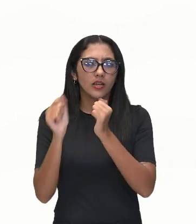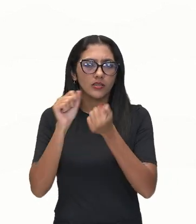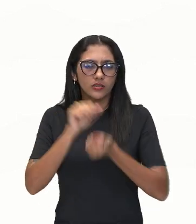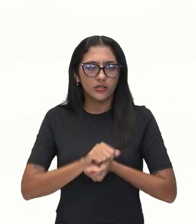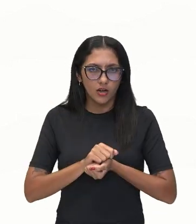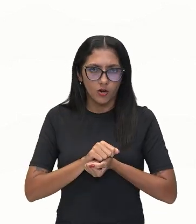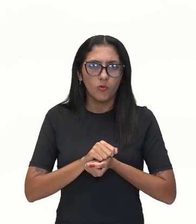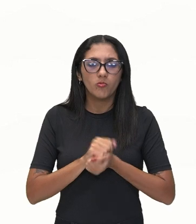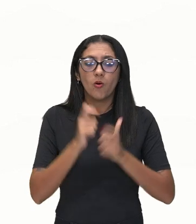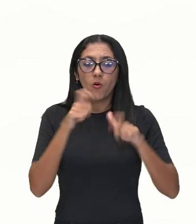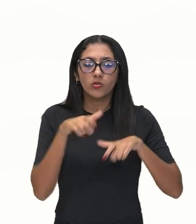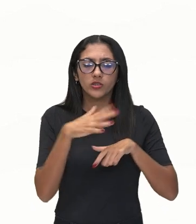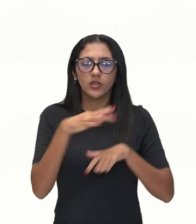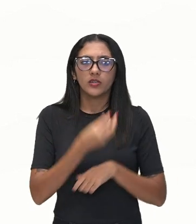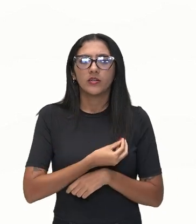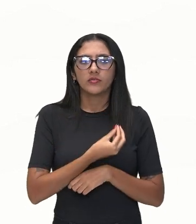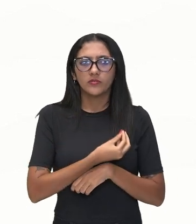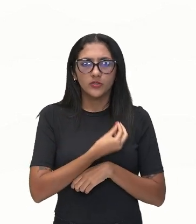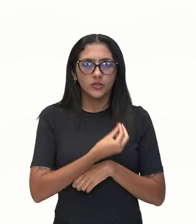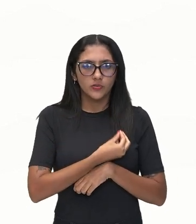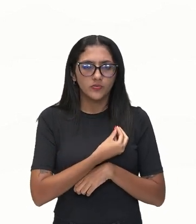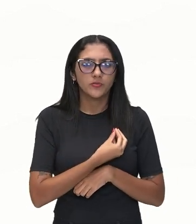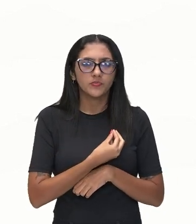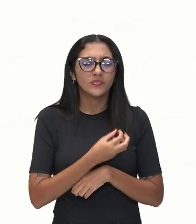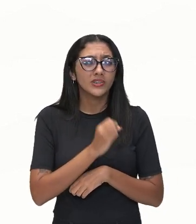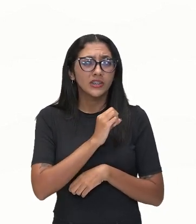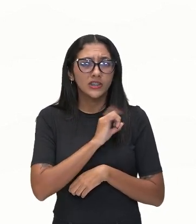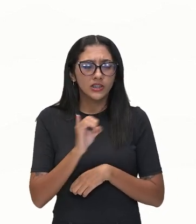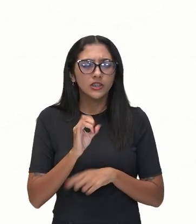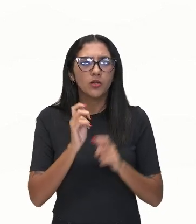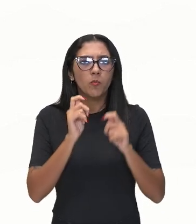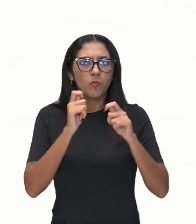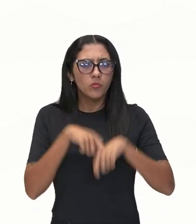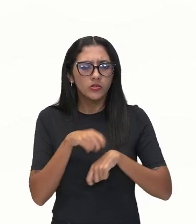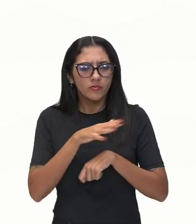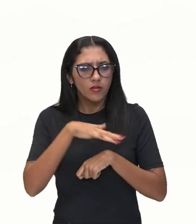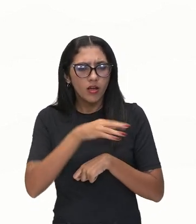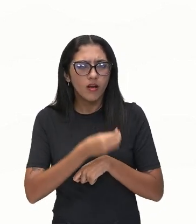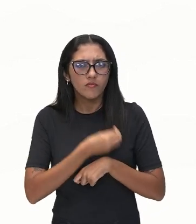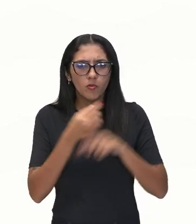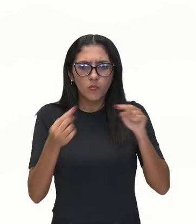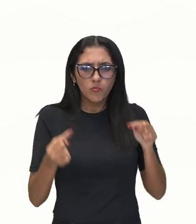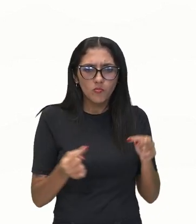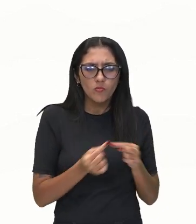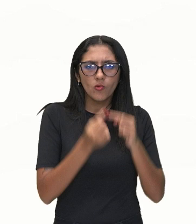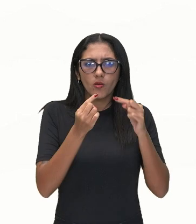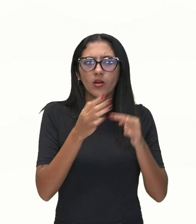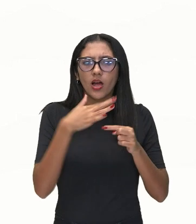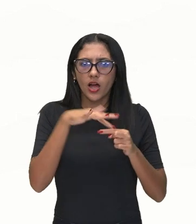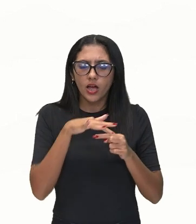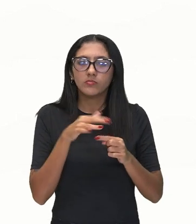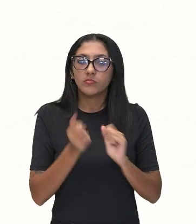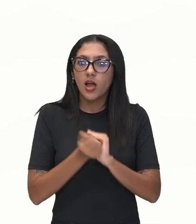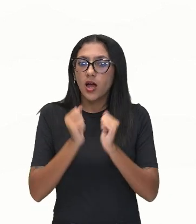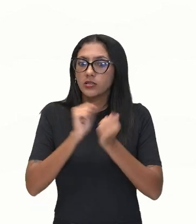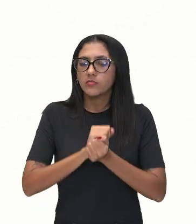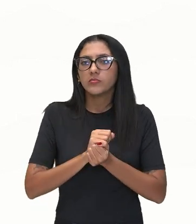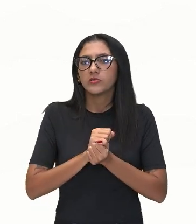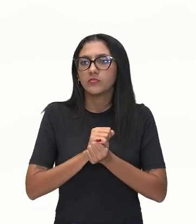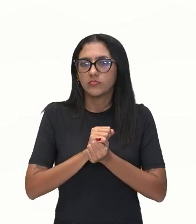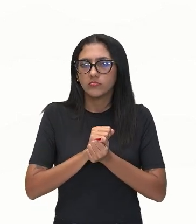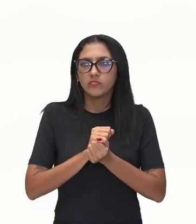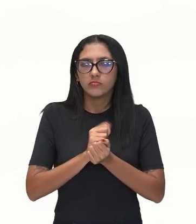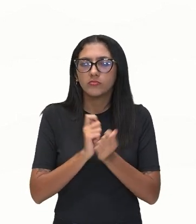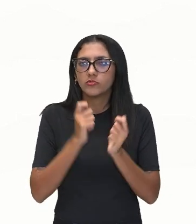ao meio, e aqueles que são aptos a viverem naquele ambiente, né, eles se adaptam àquele ambiente, eles